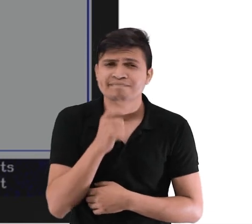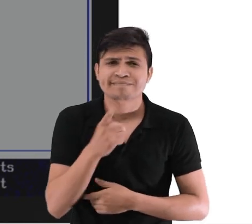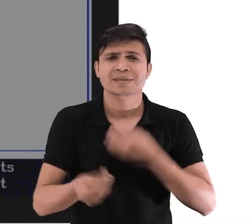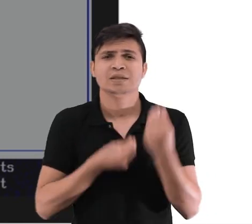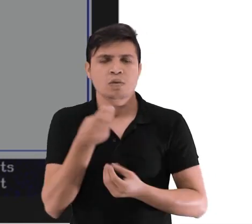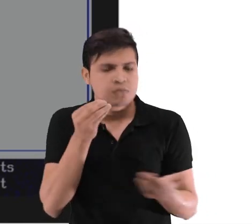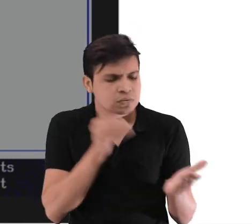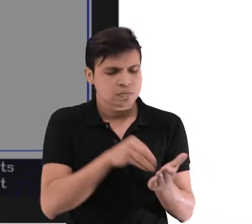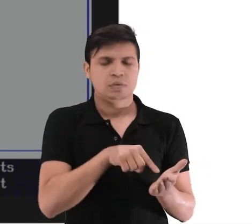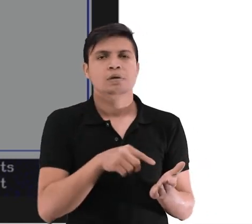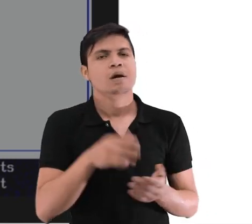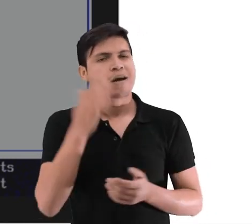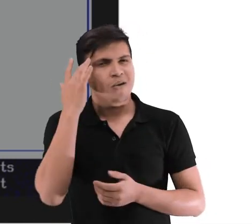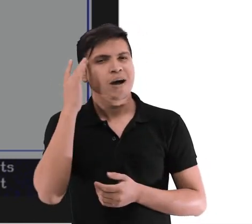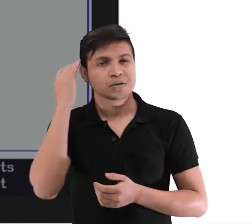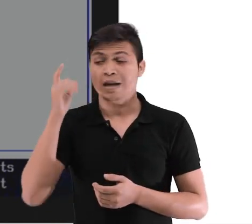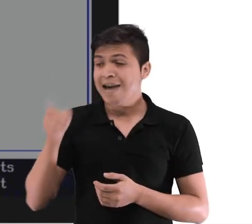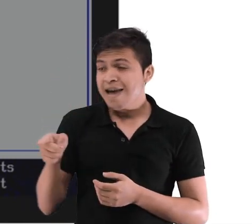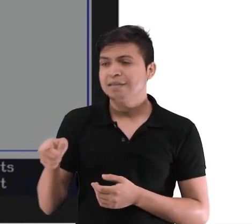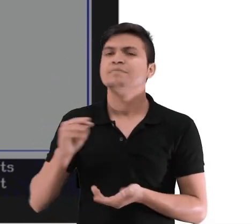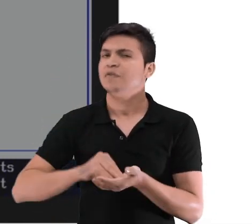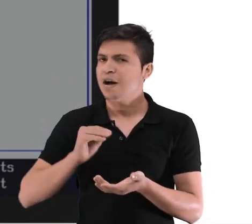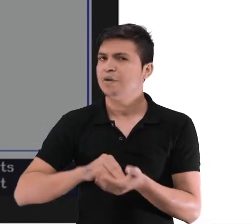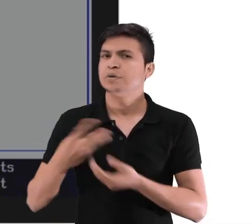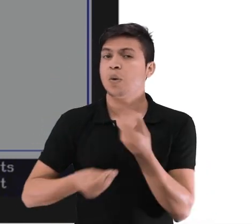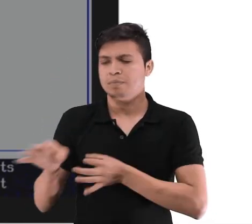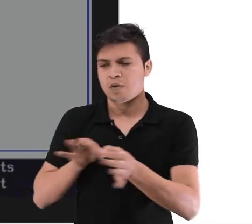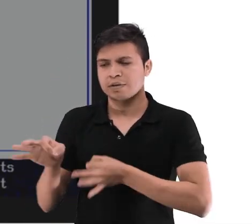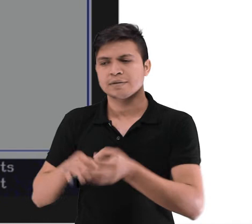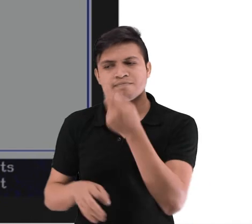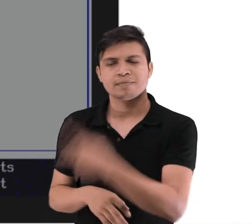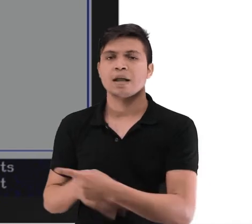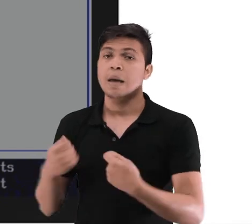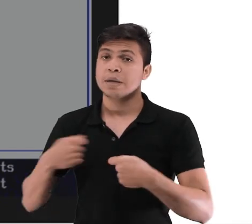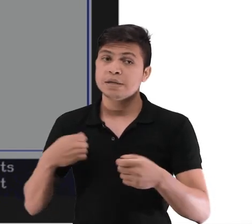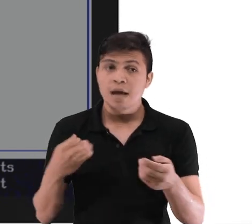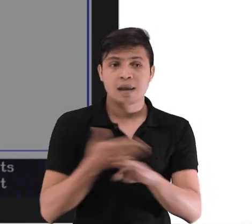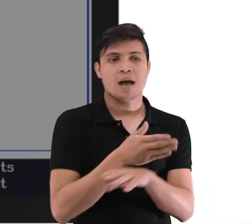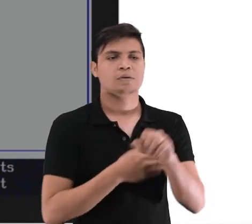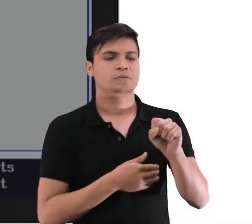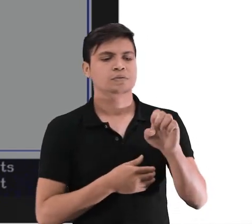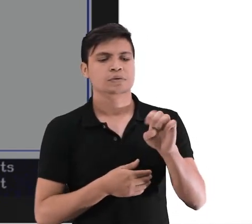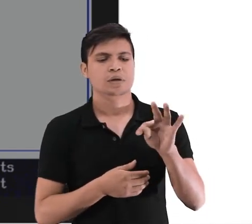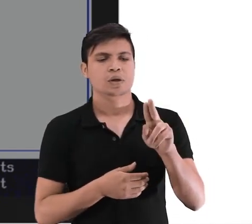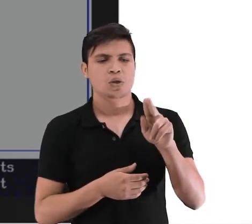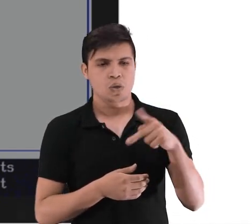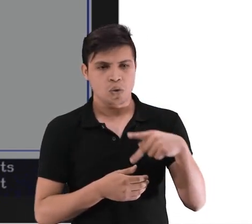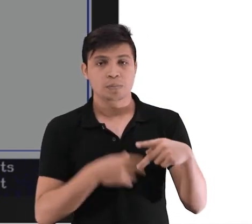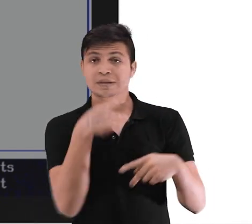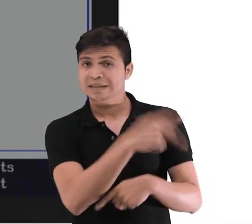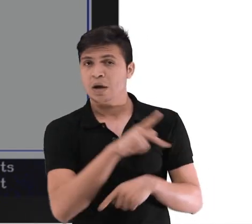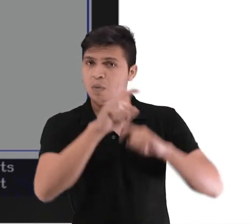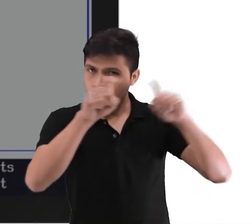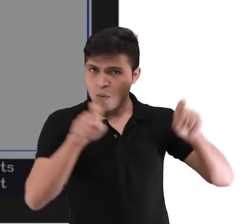essa opção que está desabilitada. Você tem que entrar no setup do seu computador, vir em Advanced e procurar